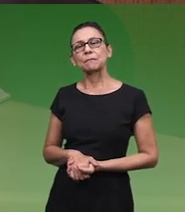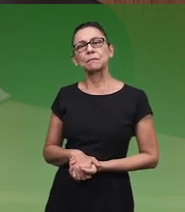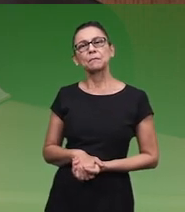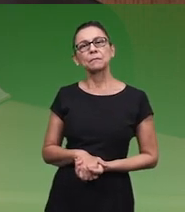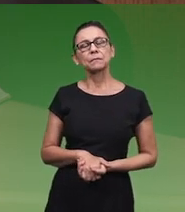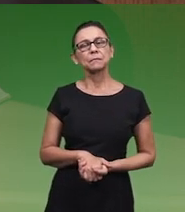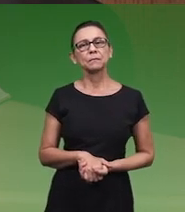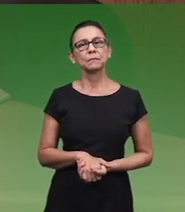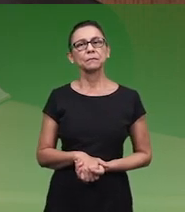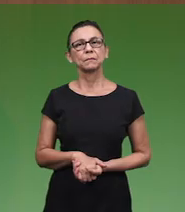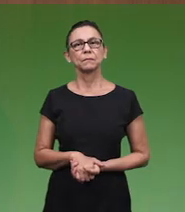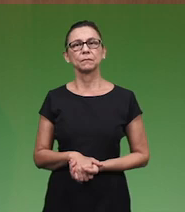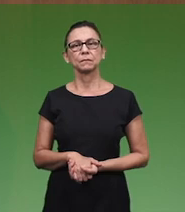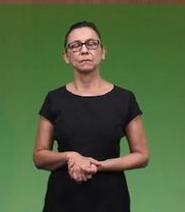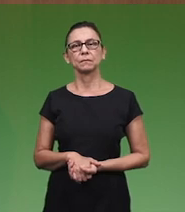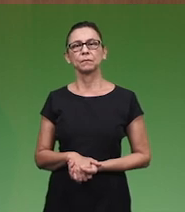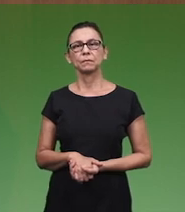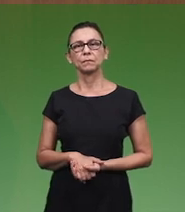Mas